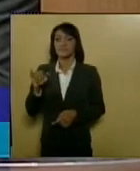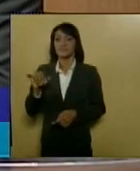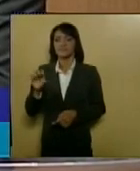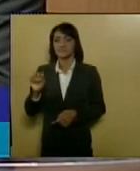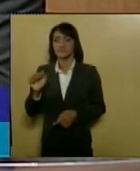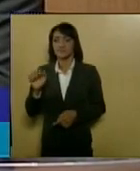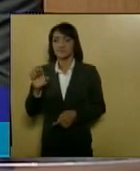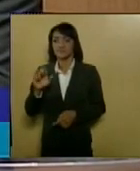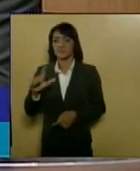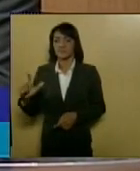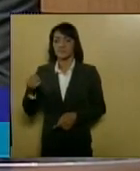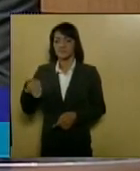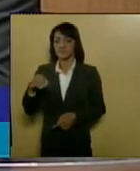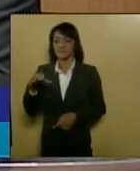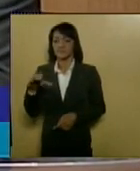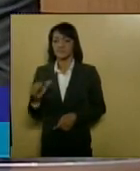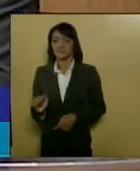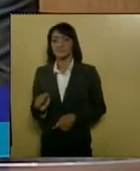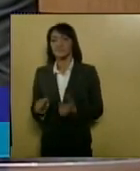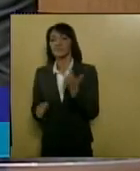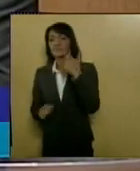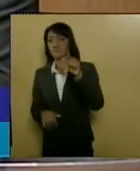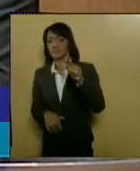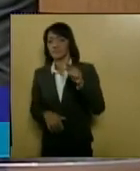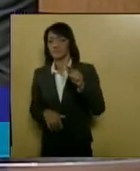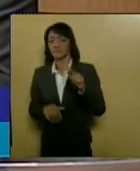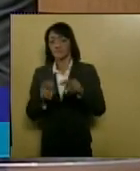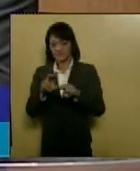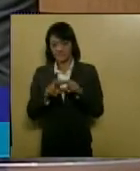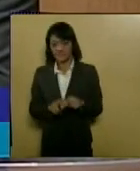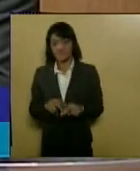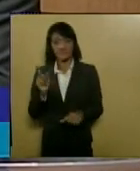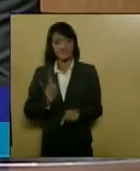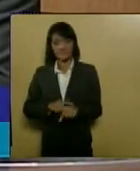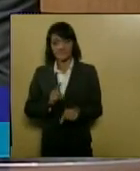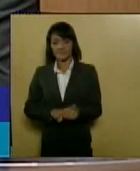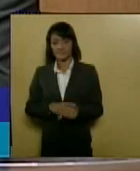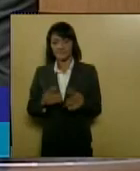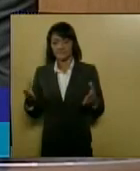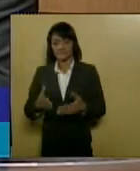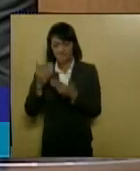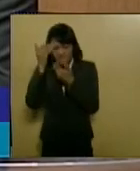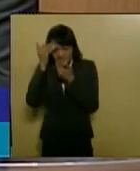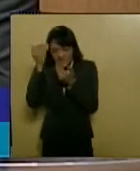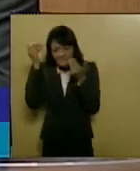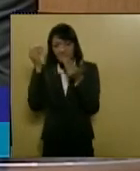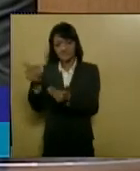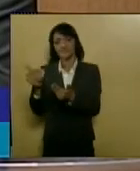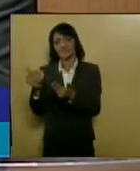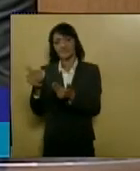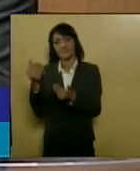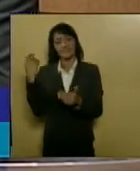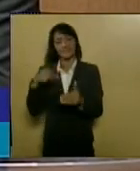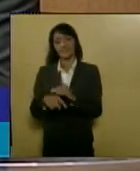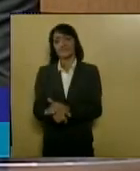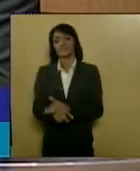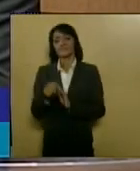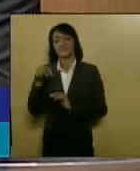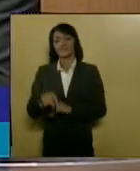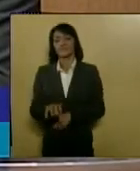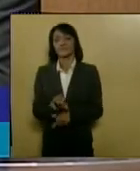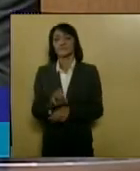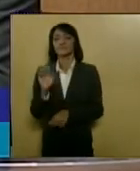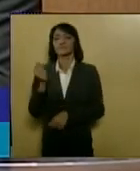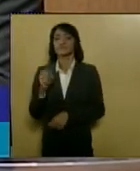Mendonça, dentre outros. Assim sendo, o momento é de profunda gratidão e de agradecimento ao Estado de